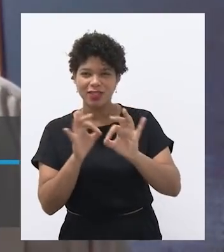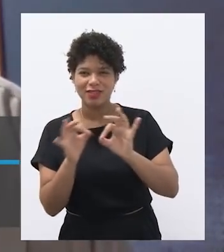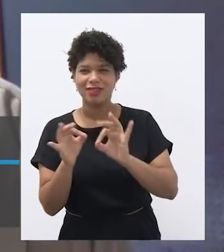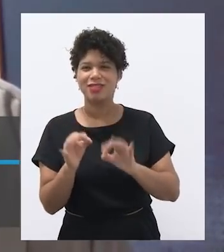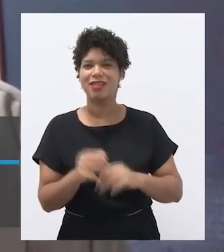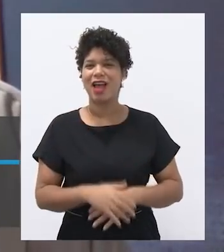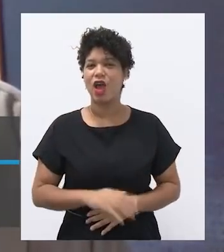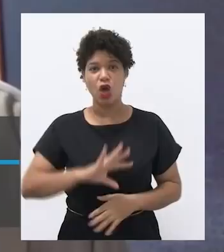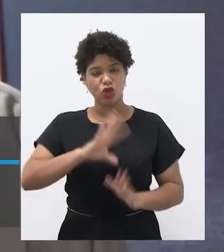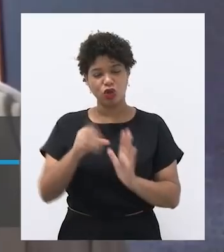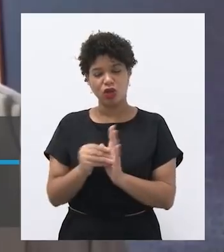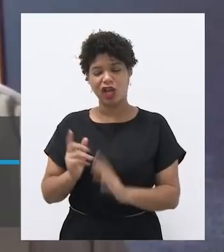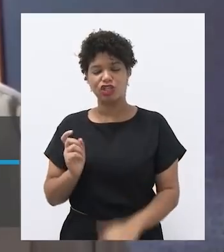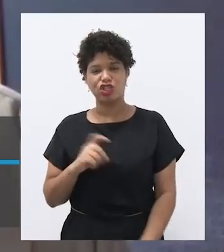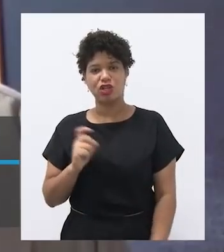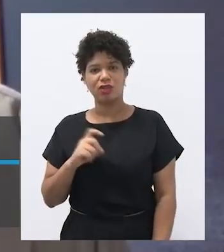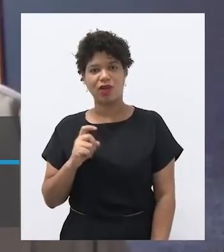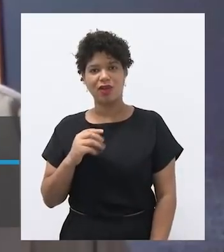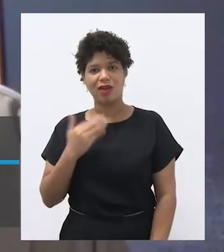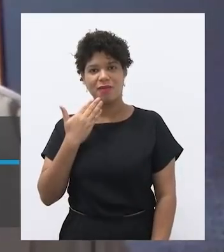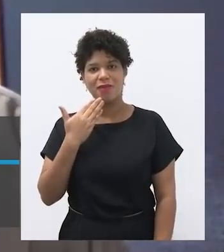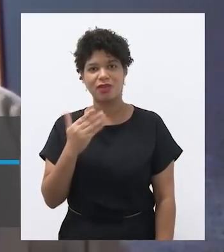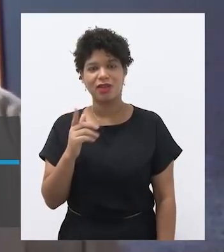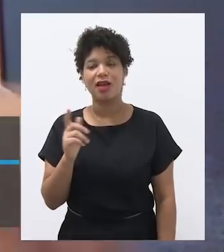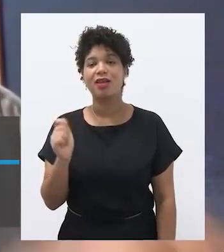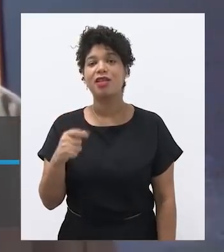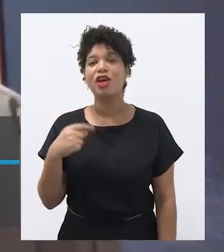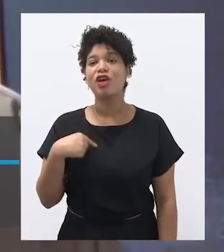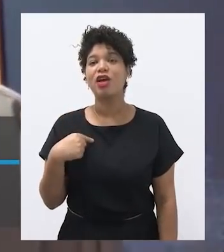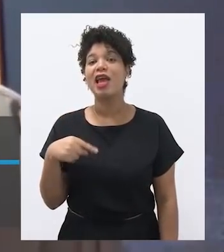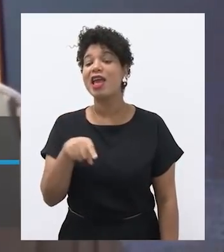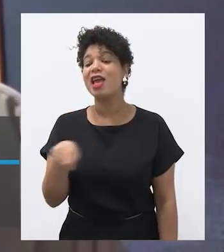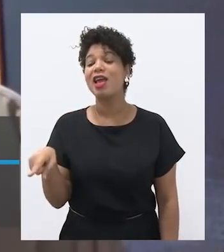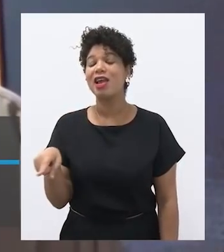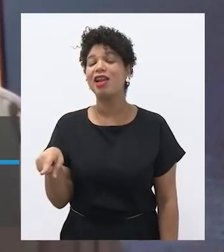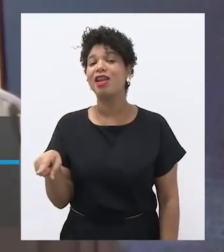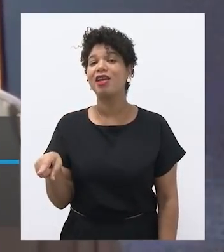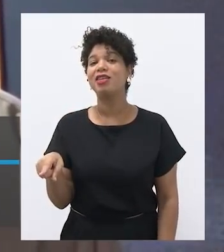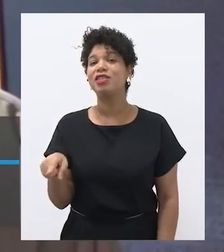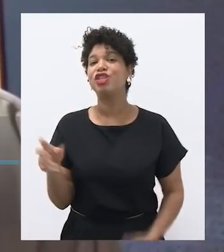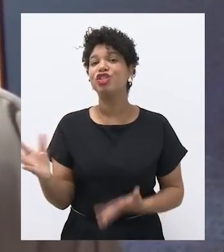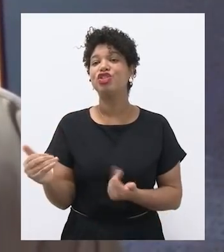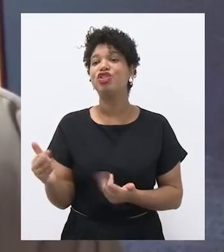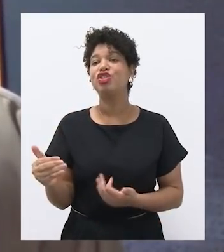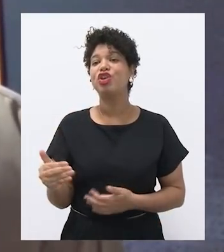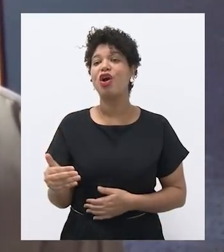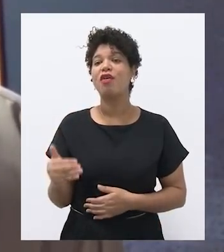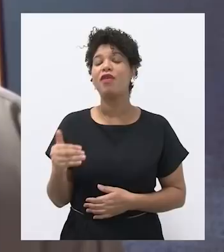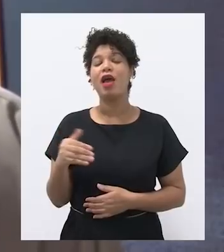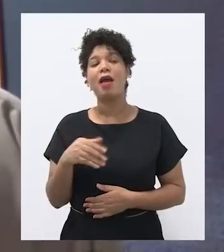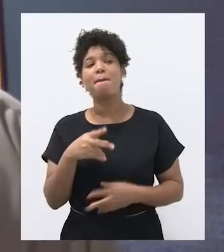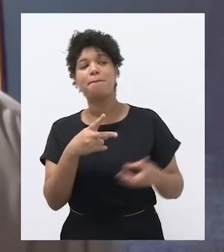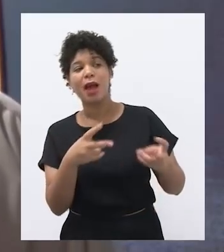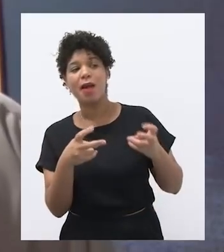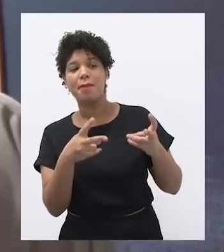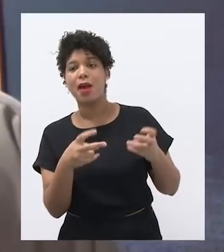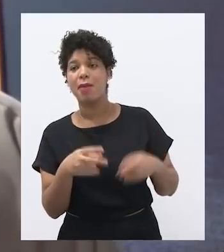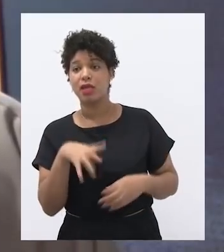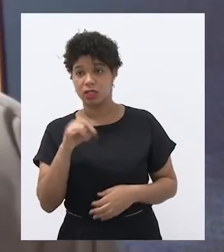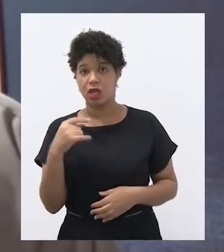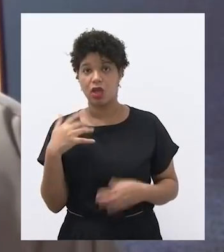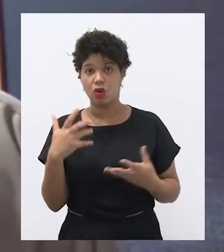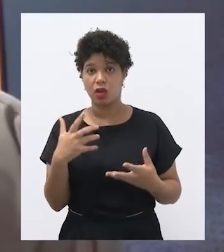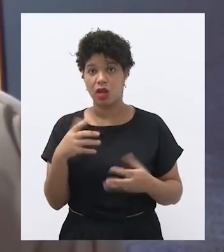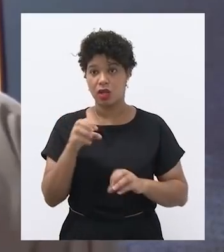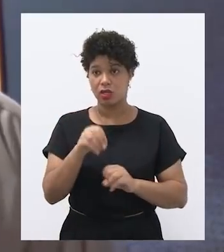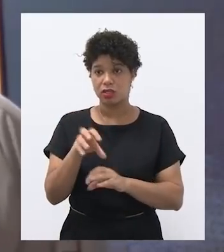tudo que o TikTok nos impõe é a maneira como a nossa molecada entende o mundo. Se eu quiser passar algum